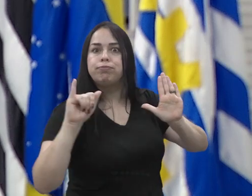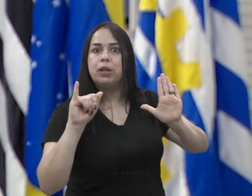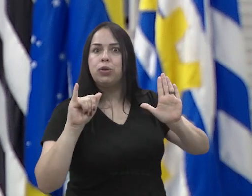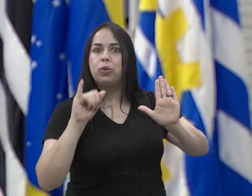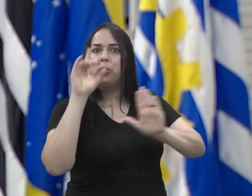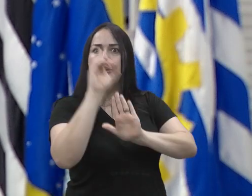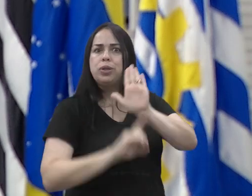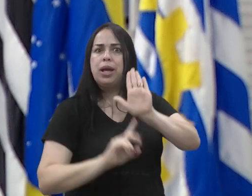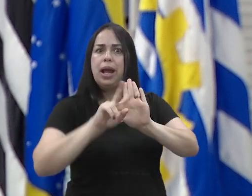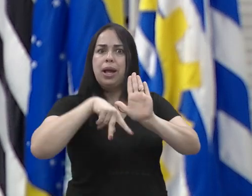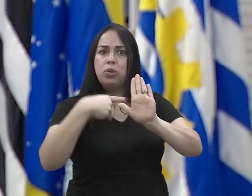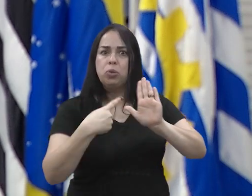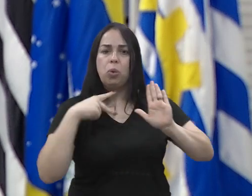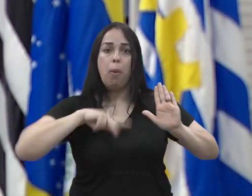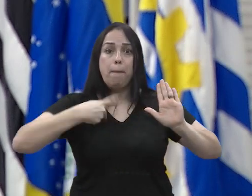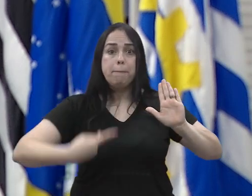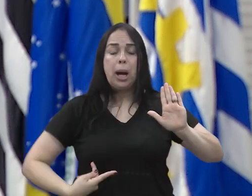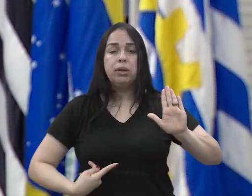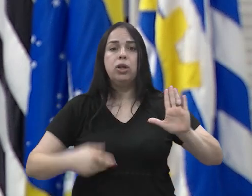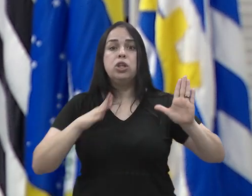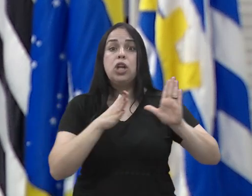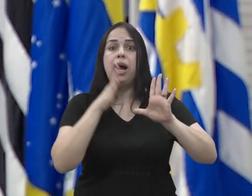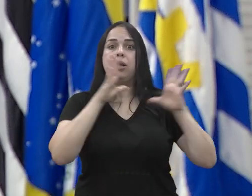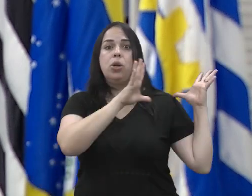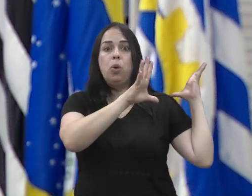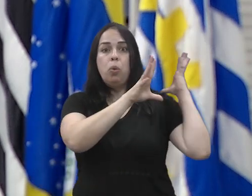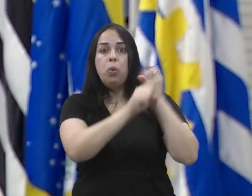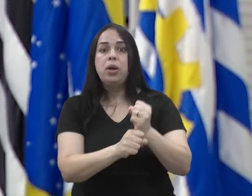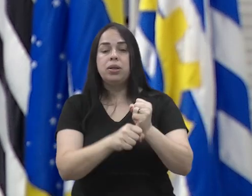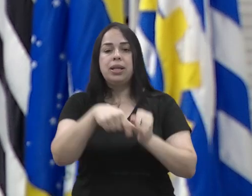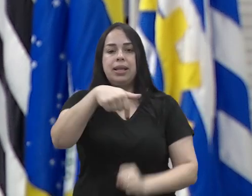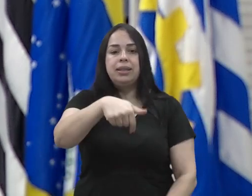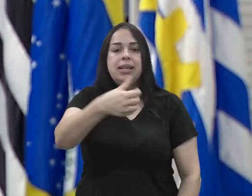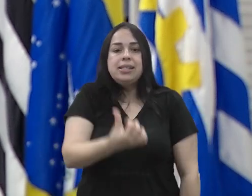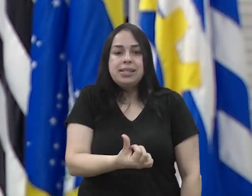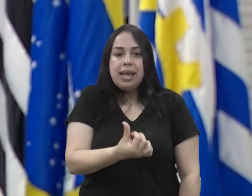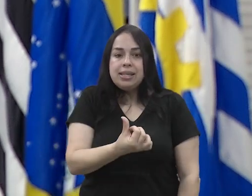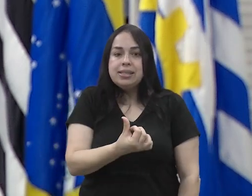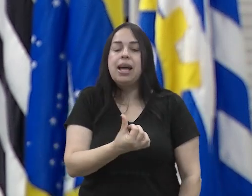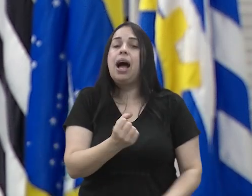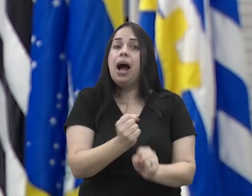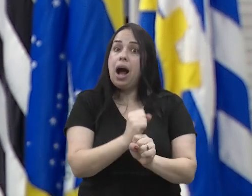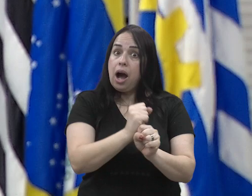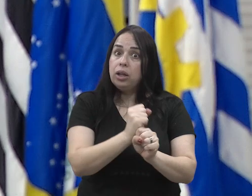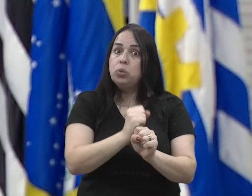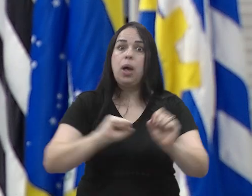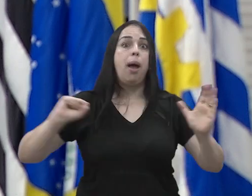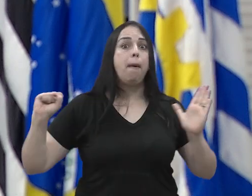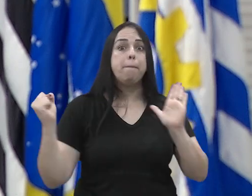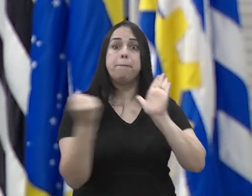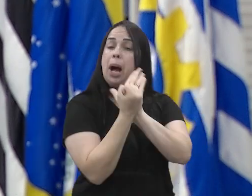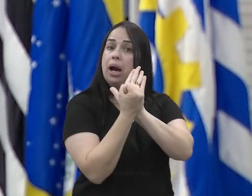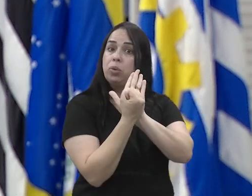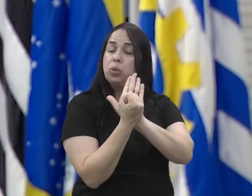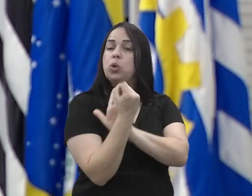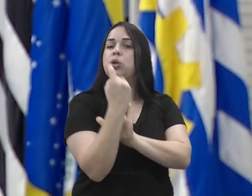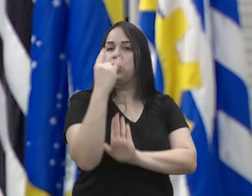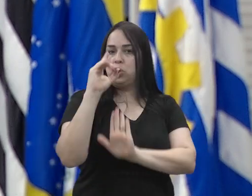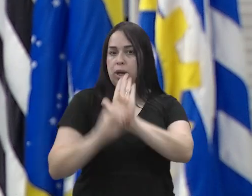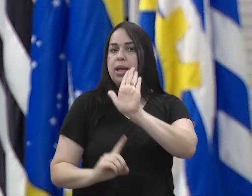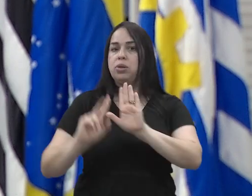dos Direitos Humanos completa 76 anos em 2024. O documento é um marco na história dos direitos